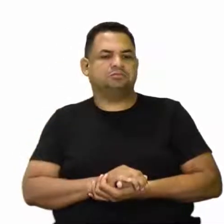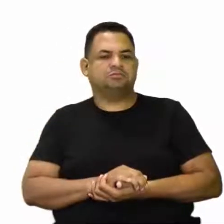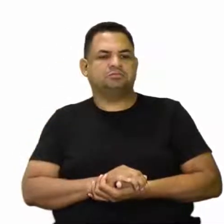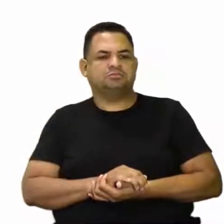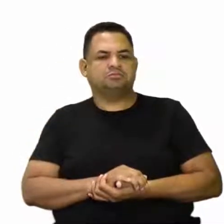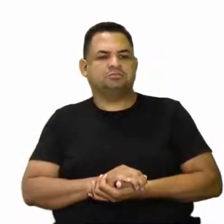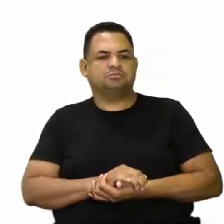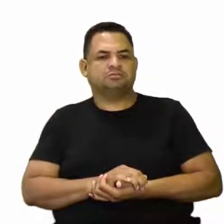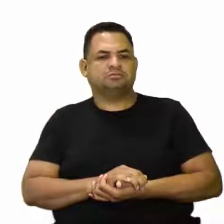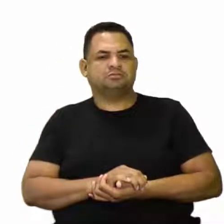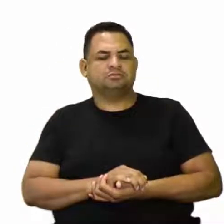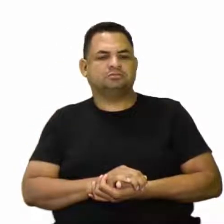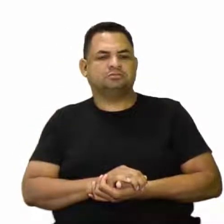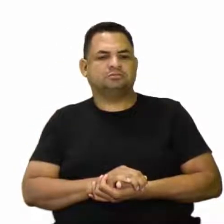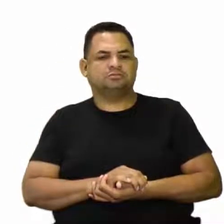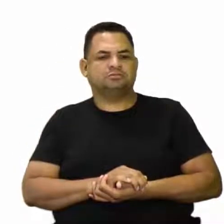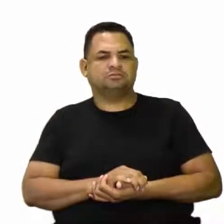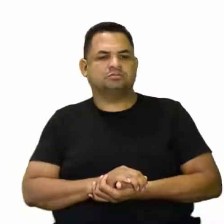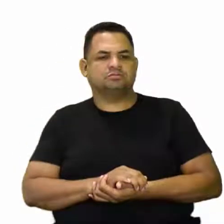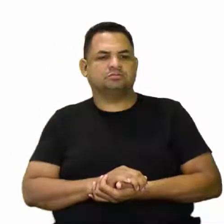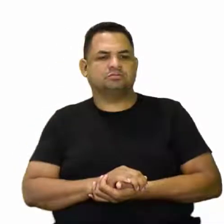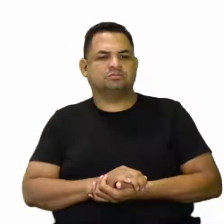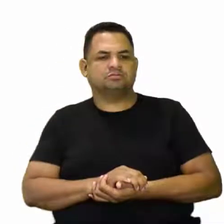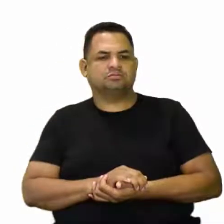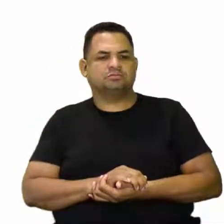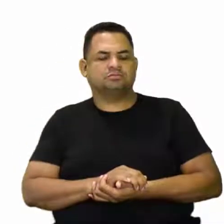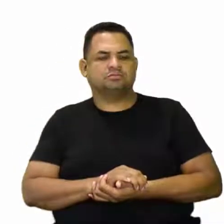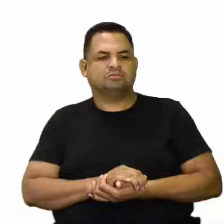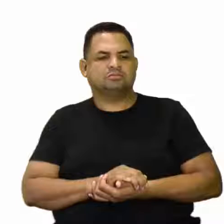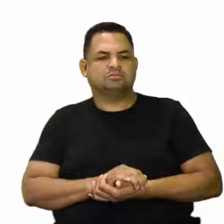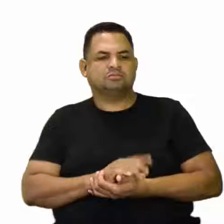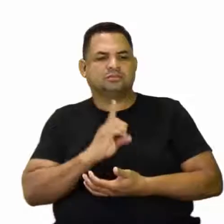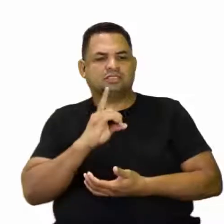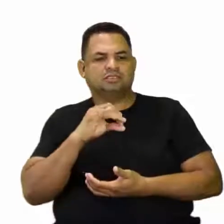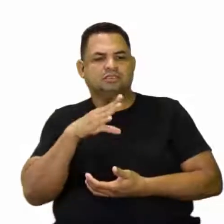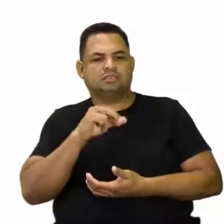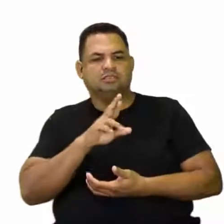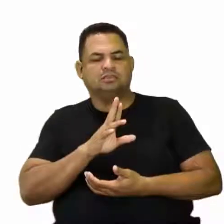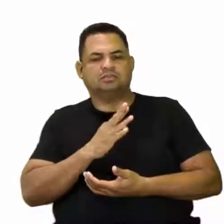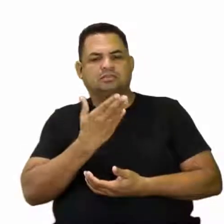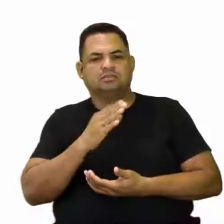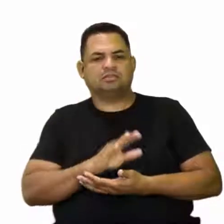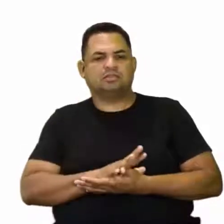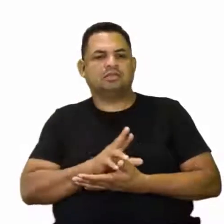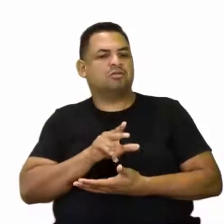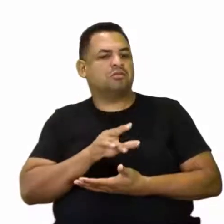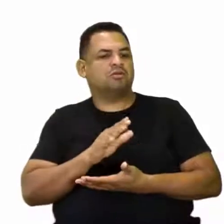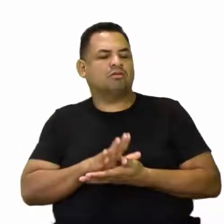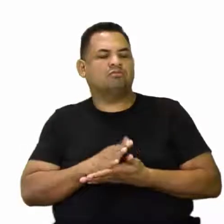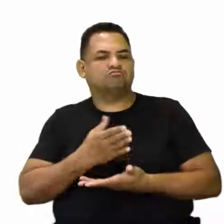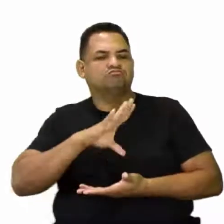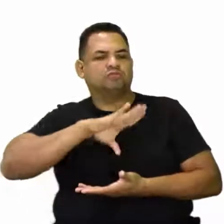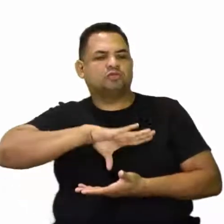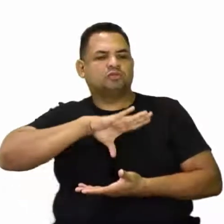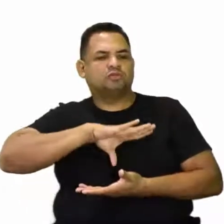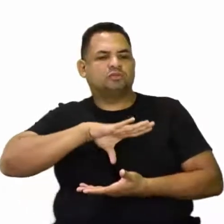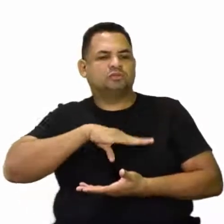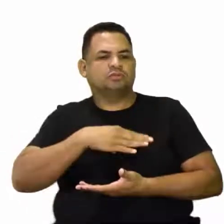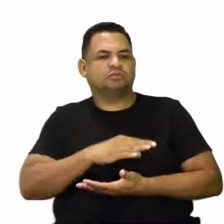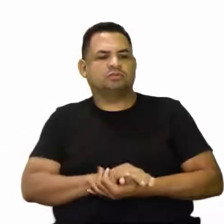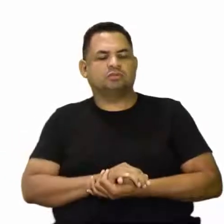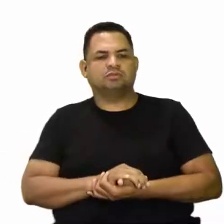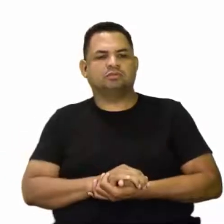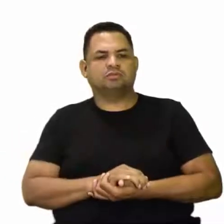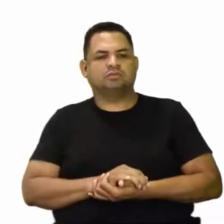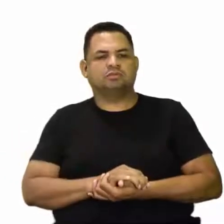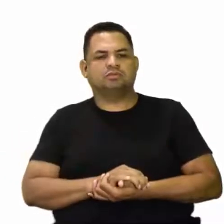sabria, sabrias, sabria. Decir, diria, é muito igualzinho ao português, o decir, né?